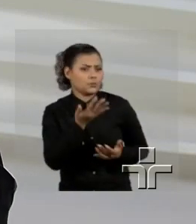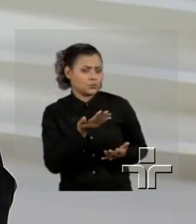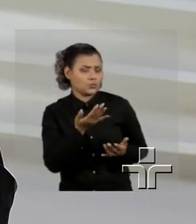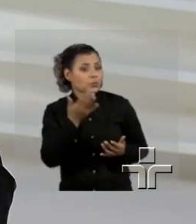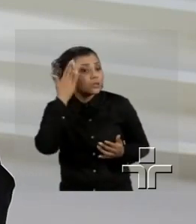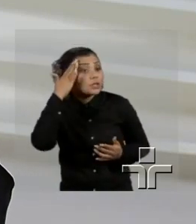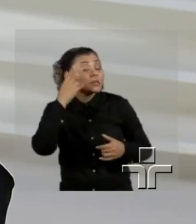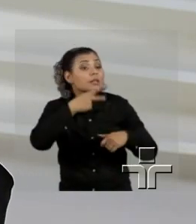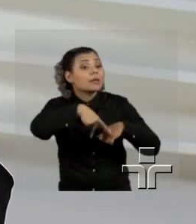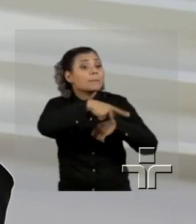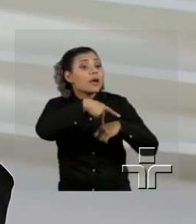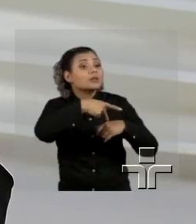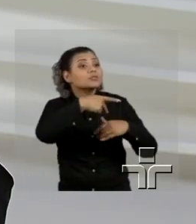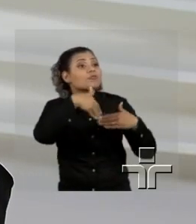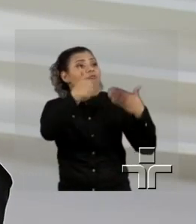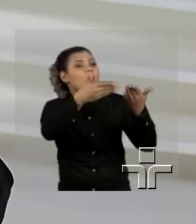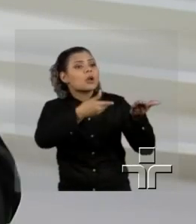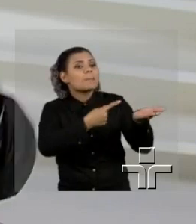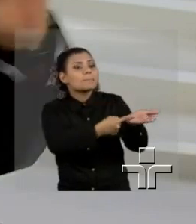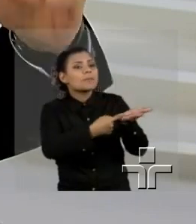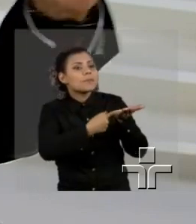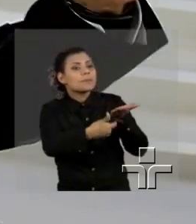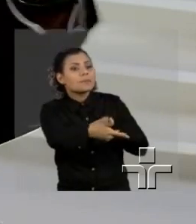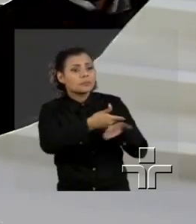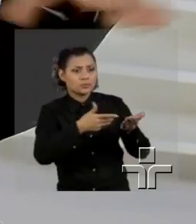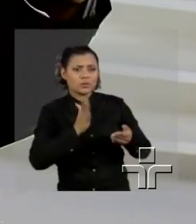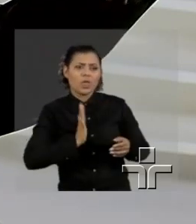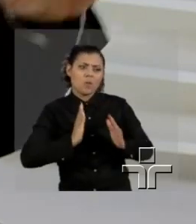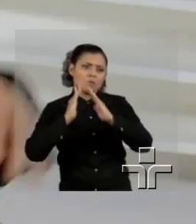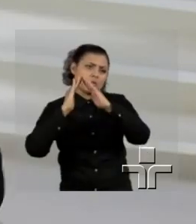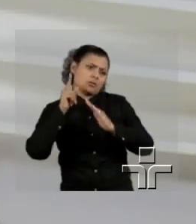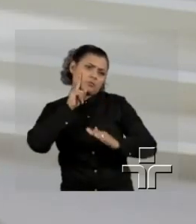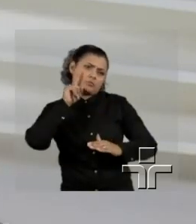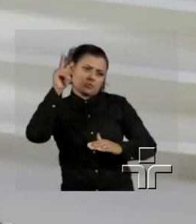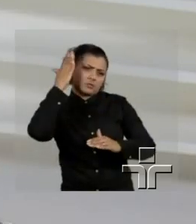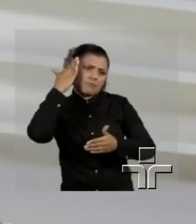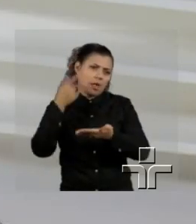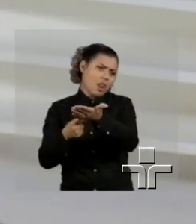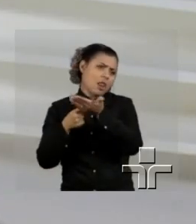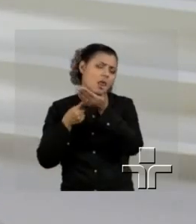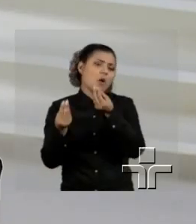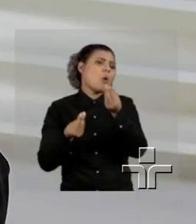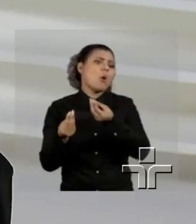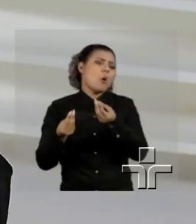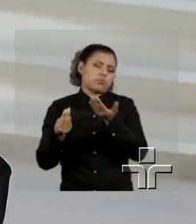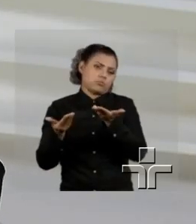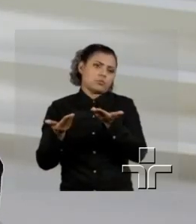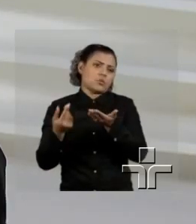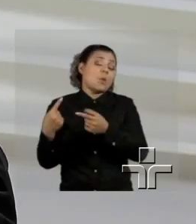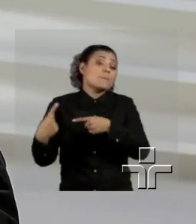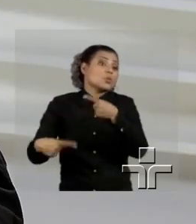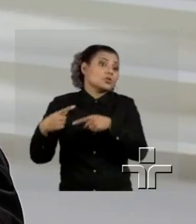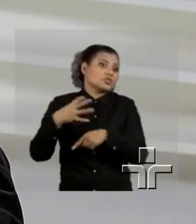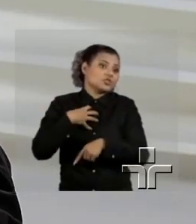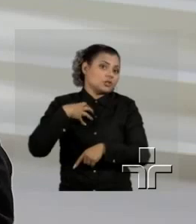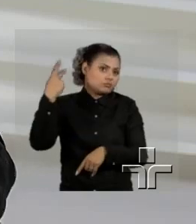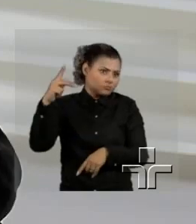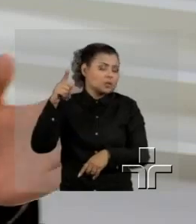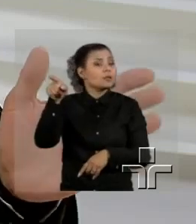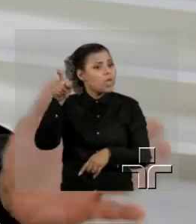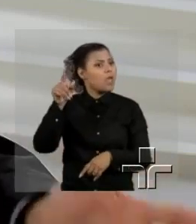dizendo que não vai reabastecer porque teme as sanções americanas. A despeito de os navios serem carregados